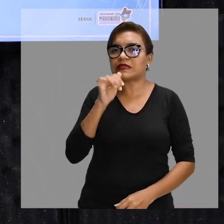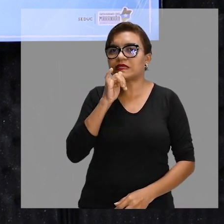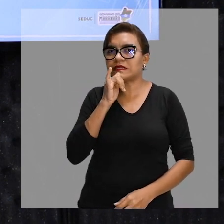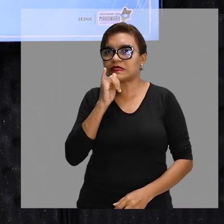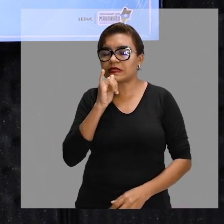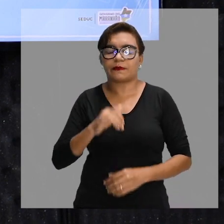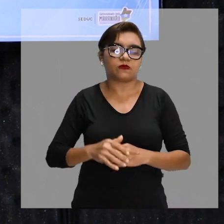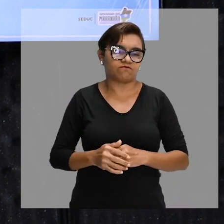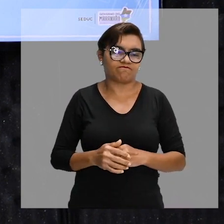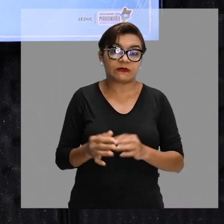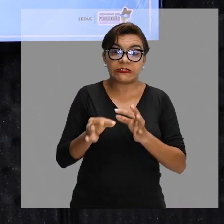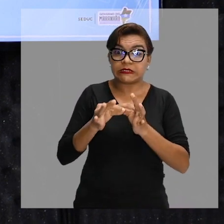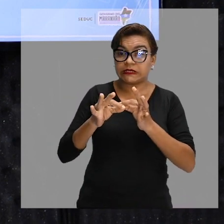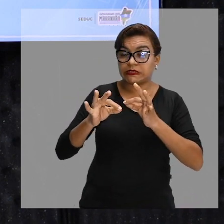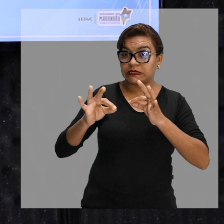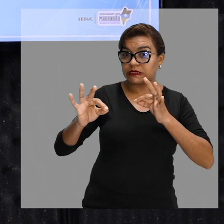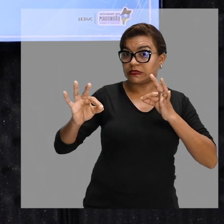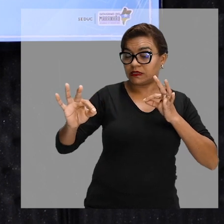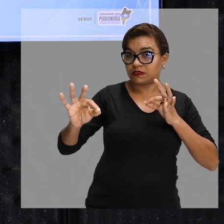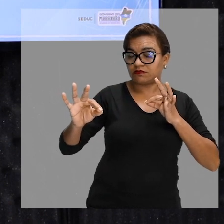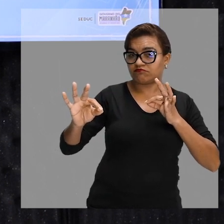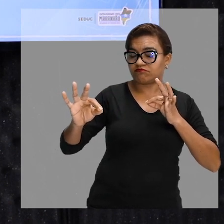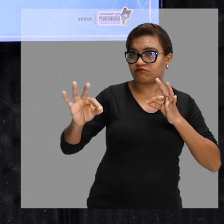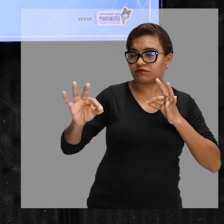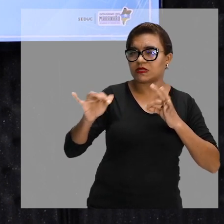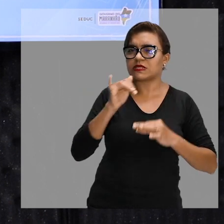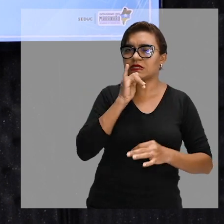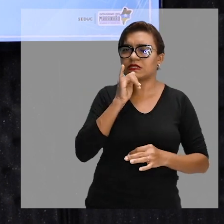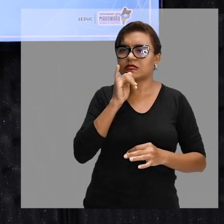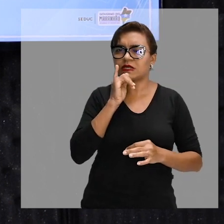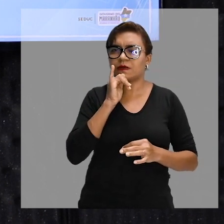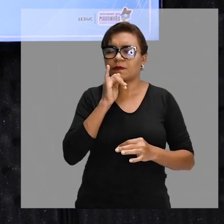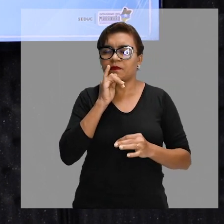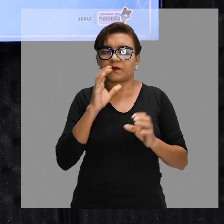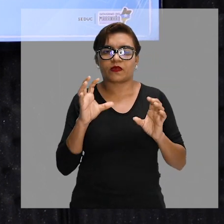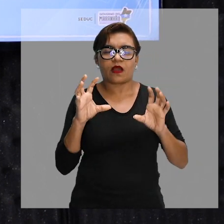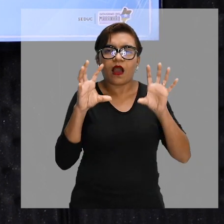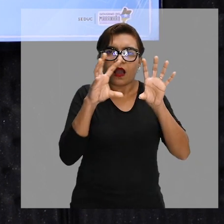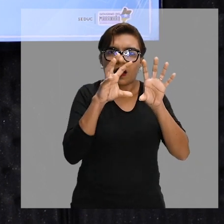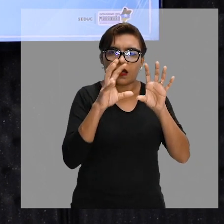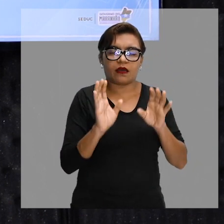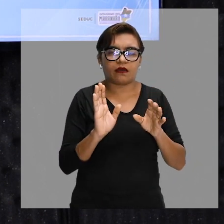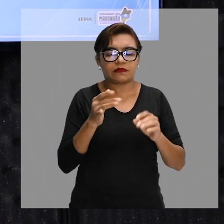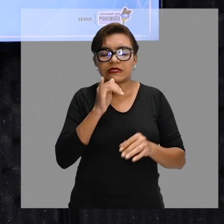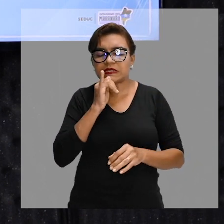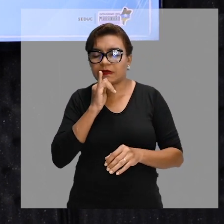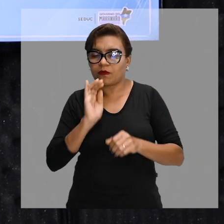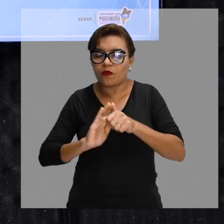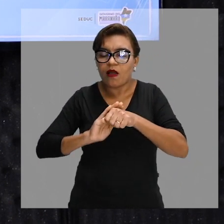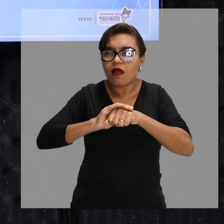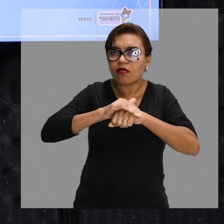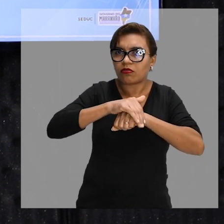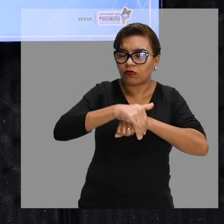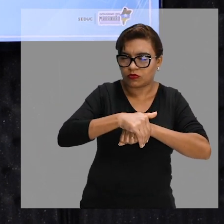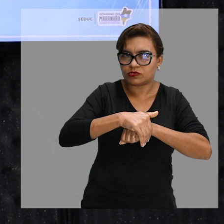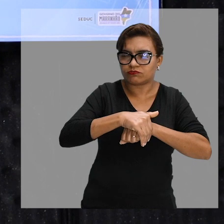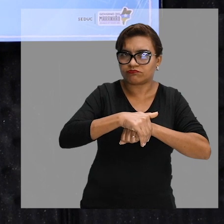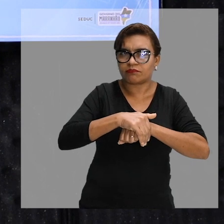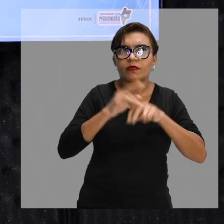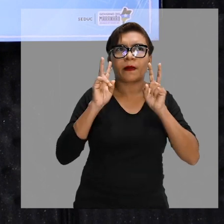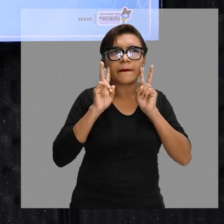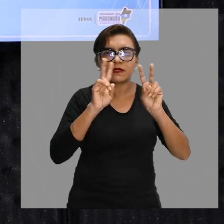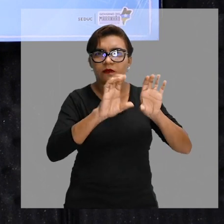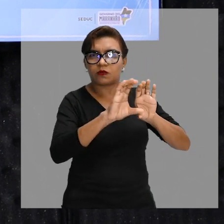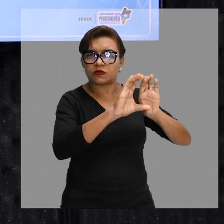distância, certo? Basta, durante a noite, olhar para o céu, certo? Além da lua,